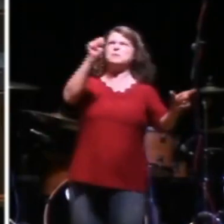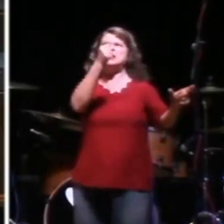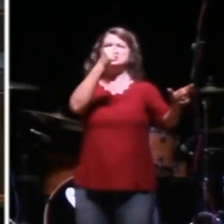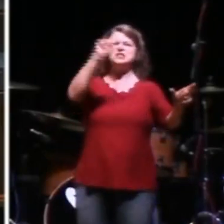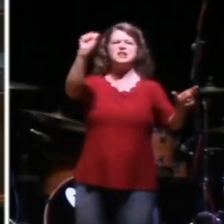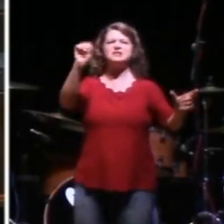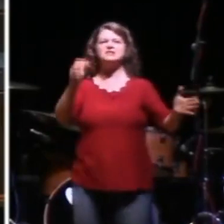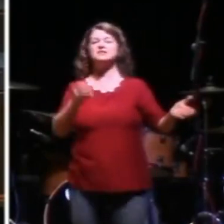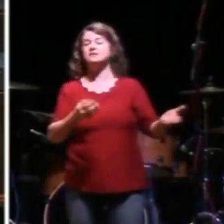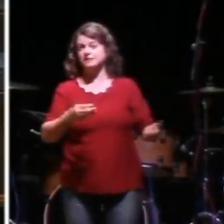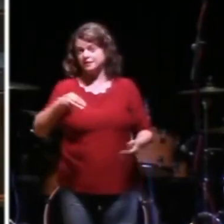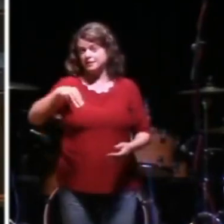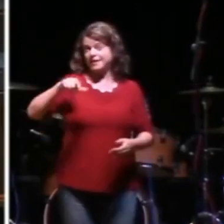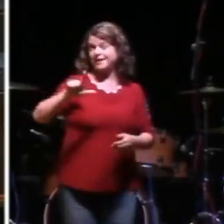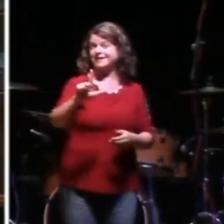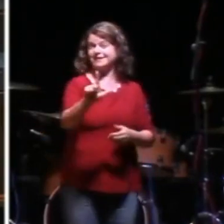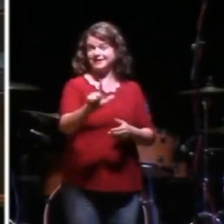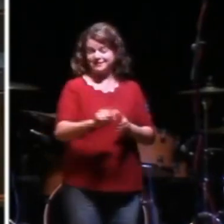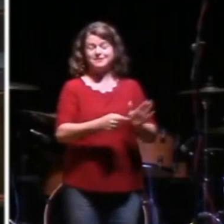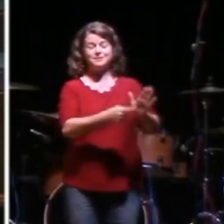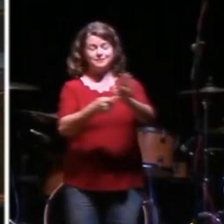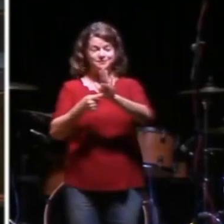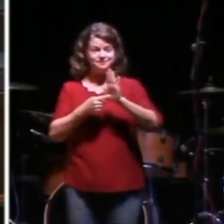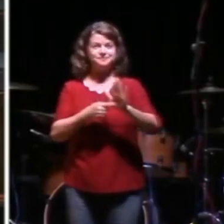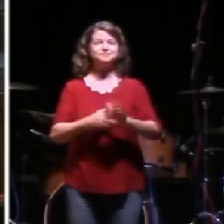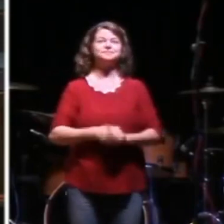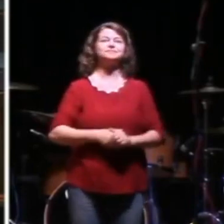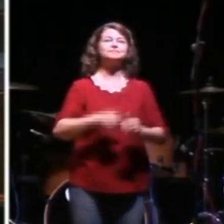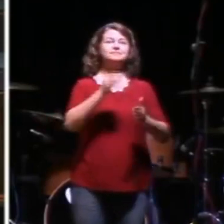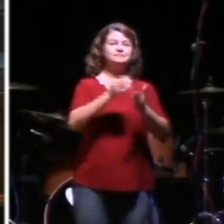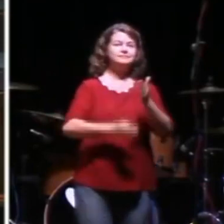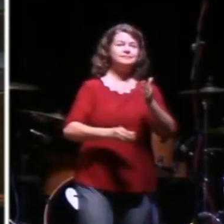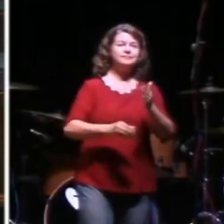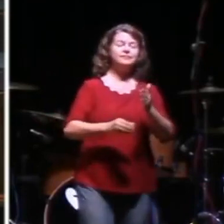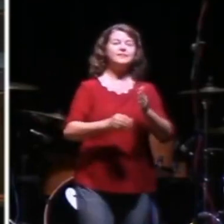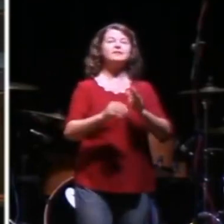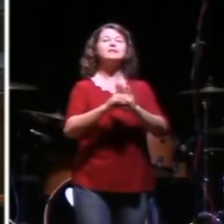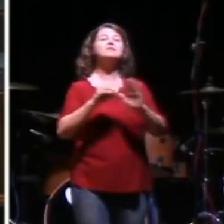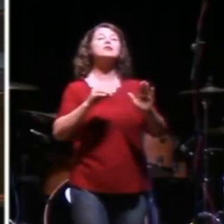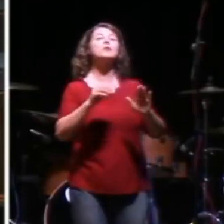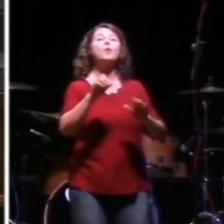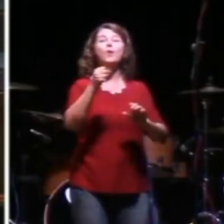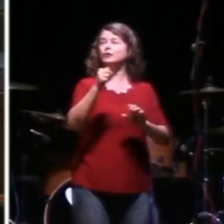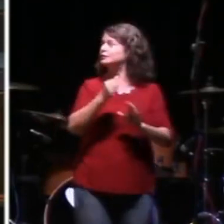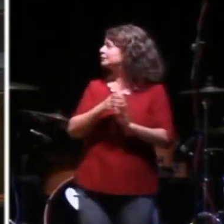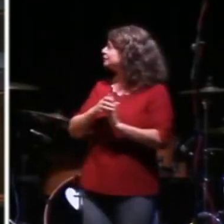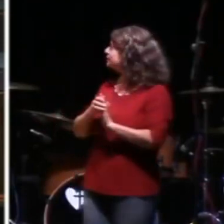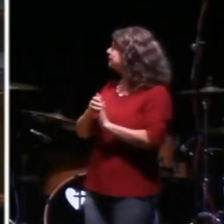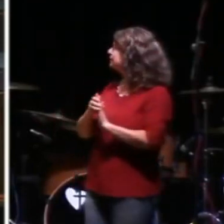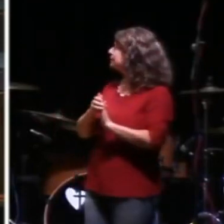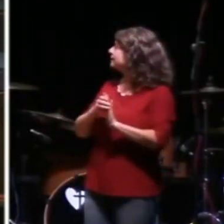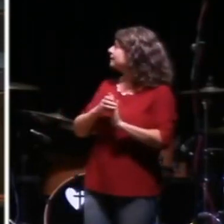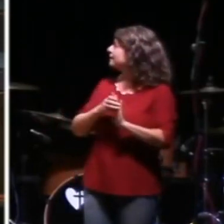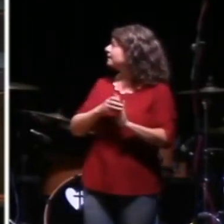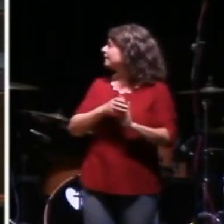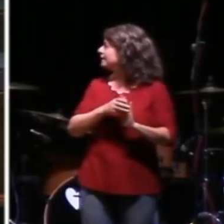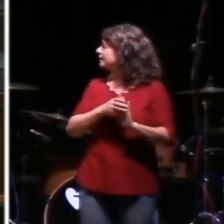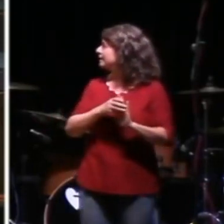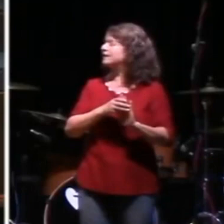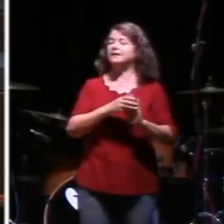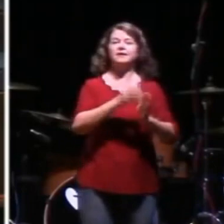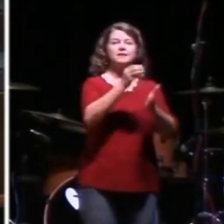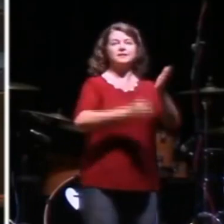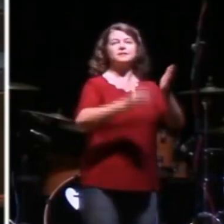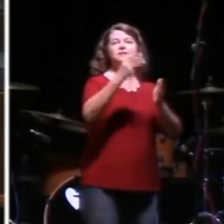começa a número 8 horas que diz assim roubará o homem a deus e